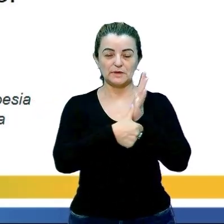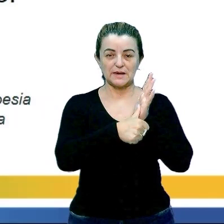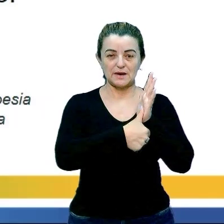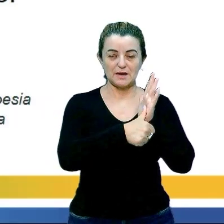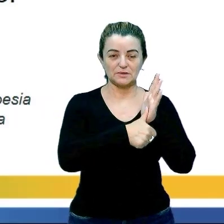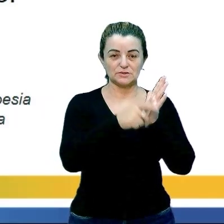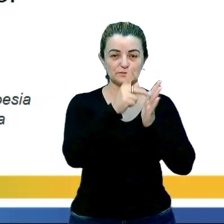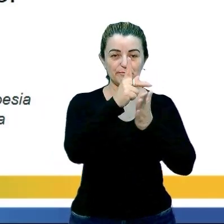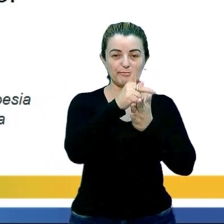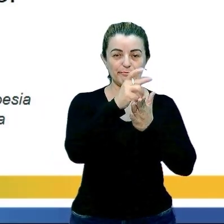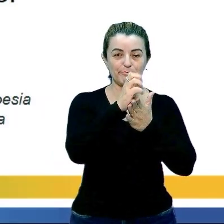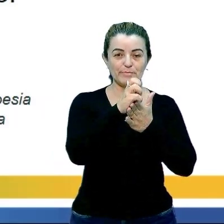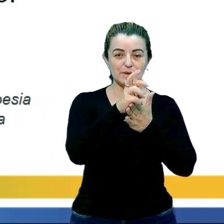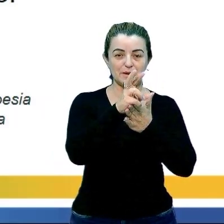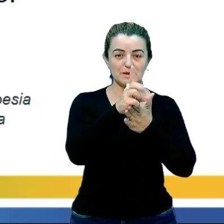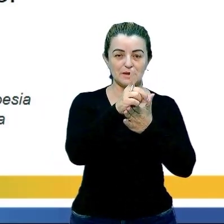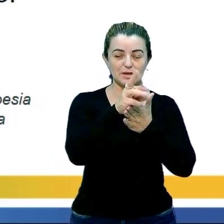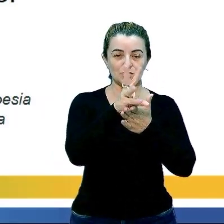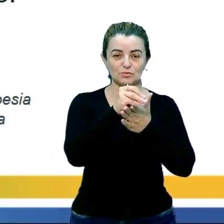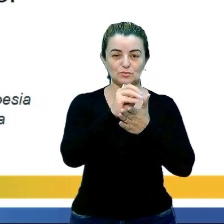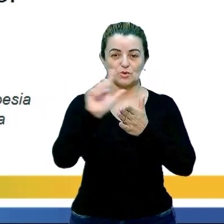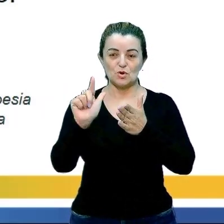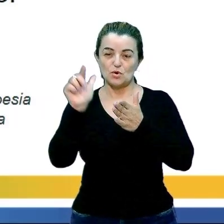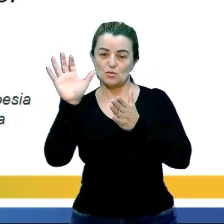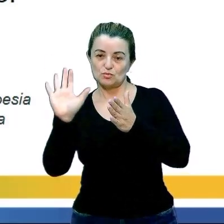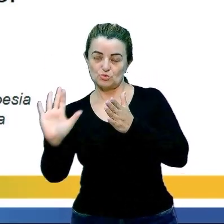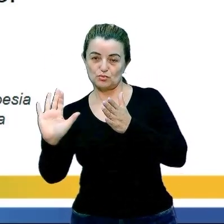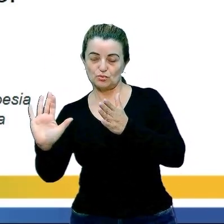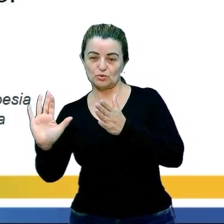Caminha e do outro a gente tem um trecho